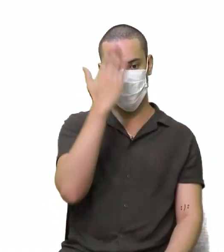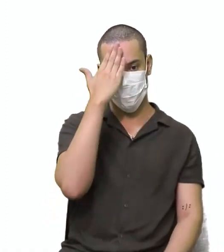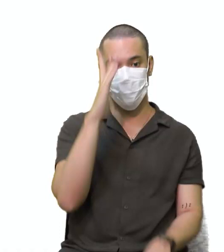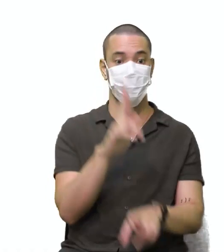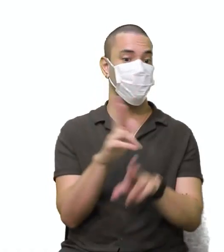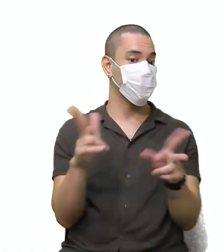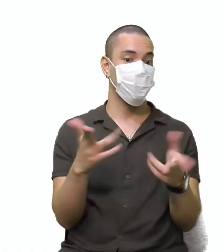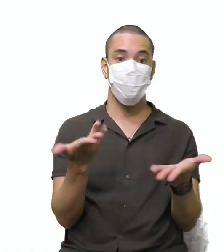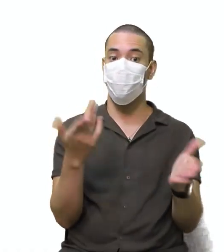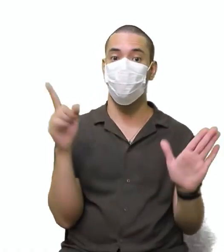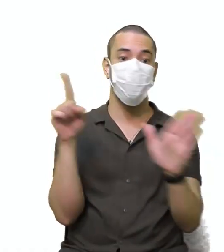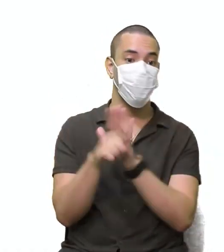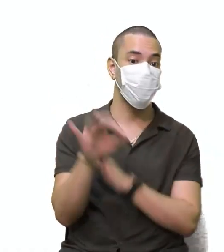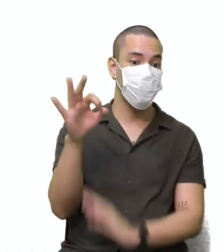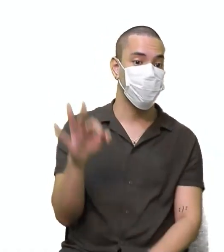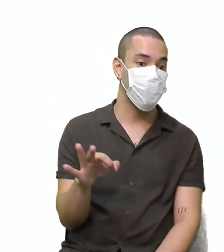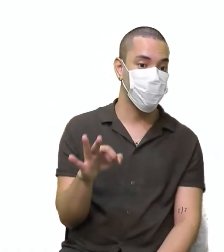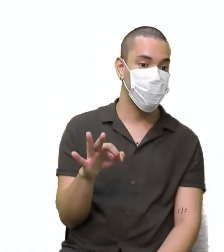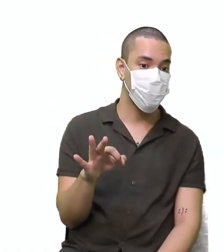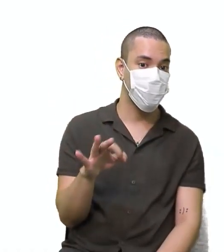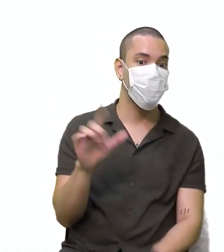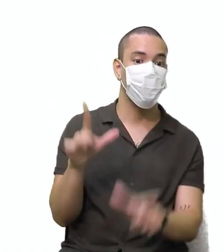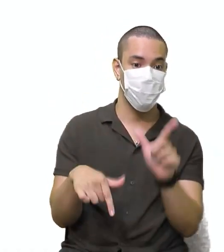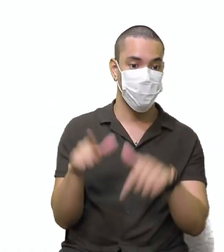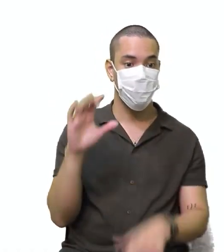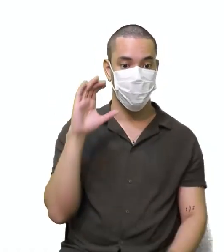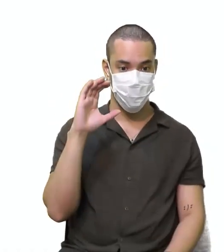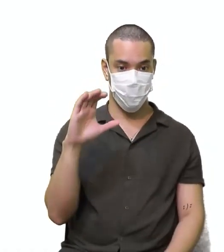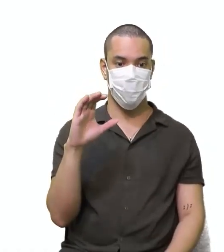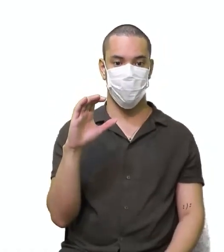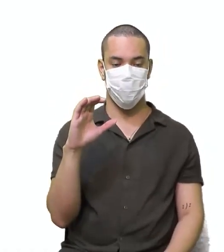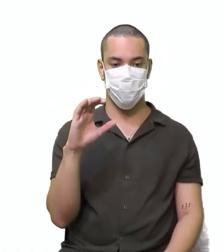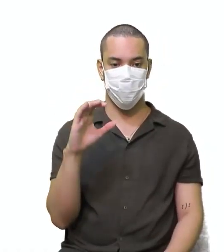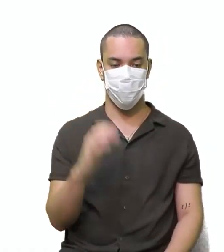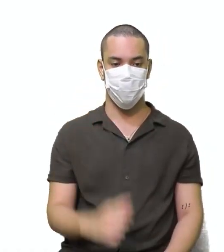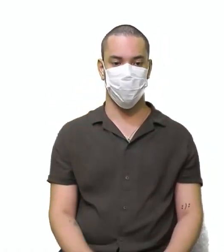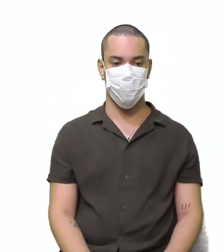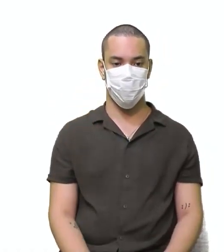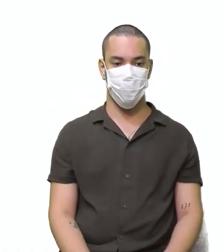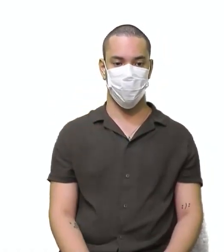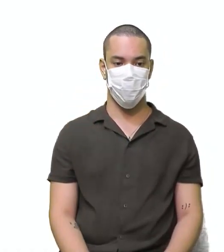questão correta, então? A letra C, né? Vamos lá.